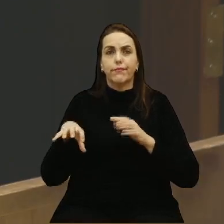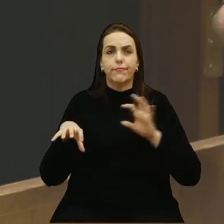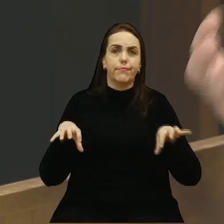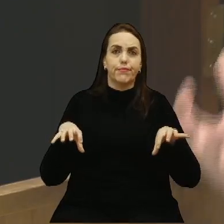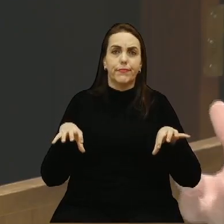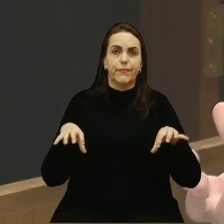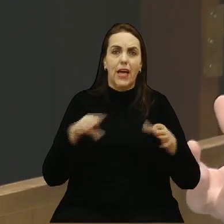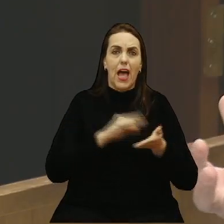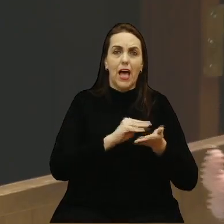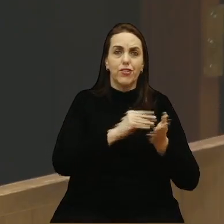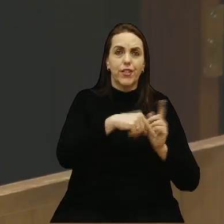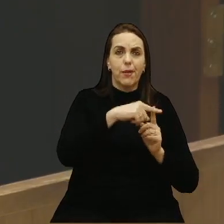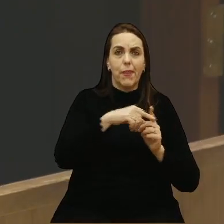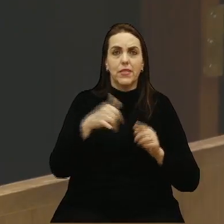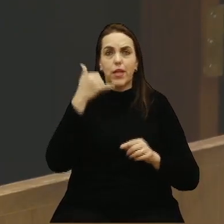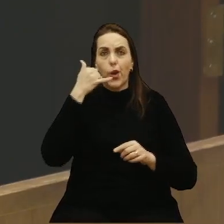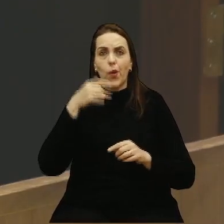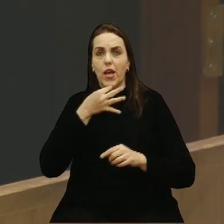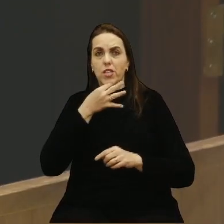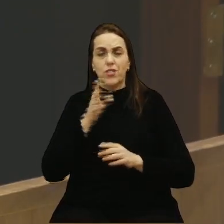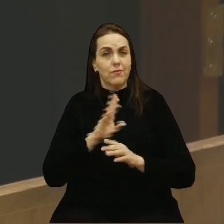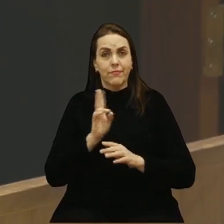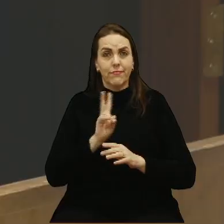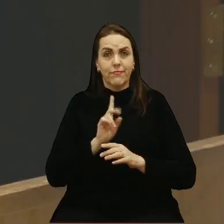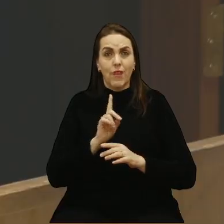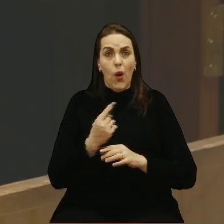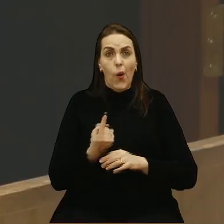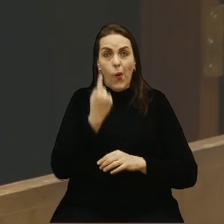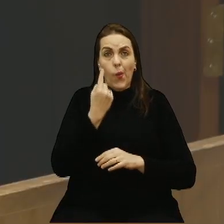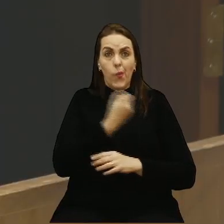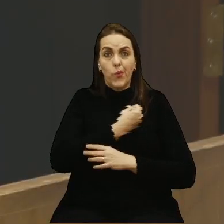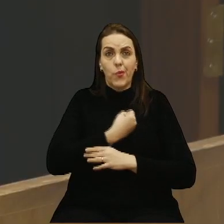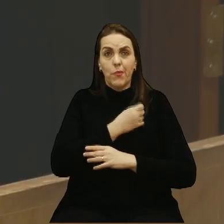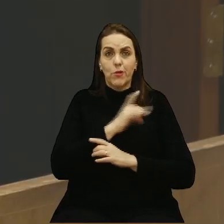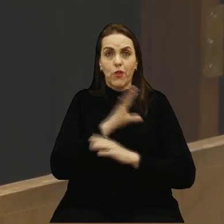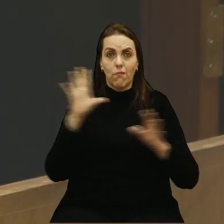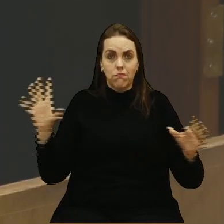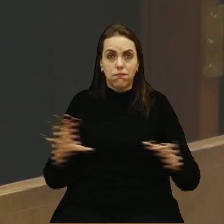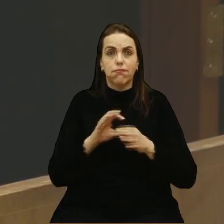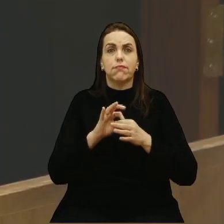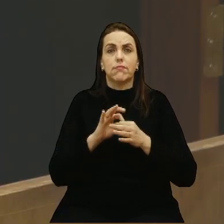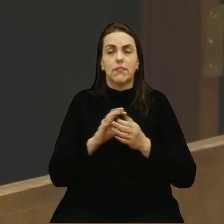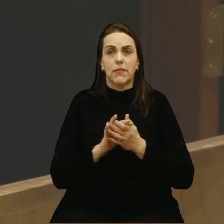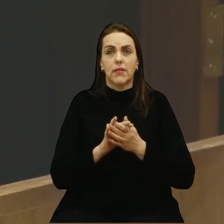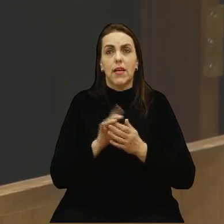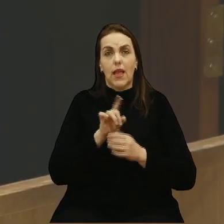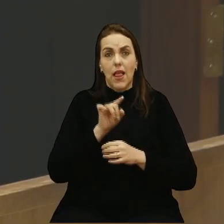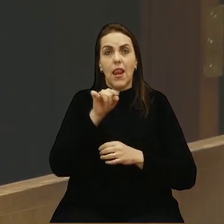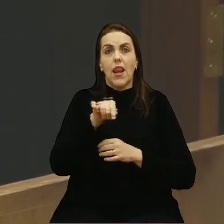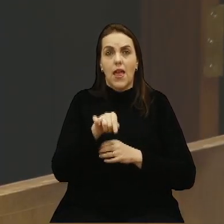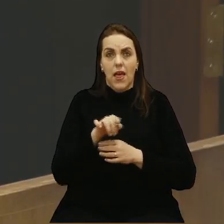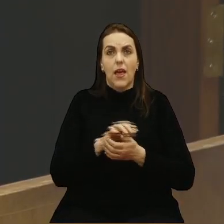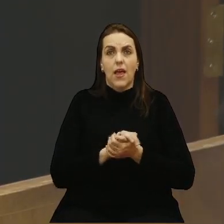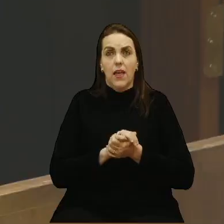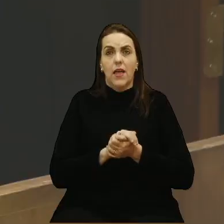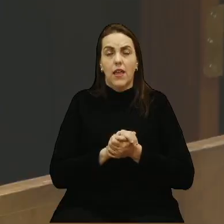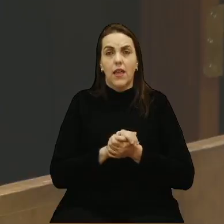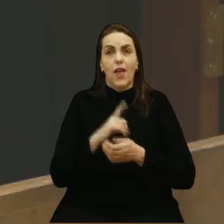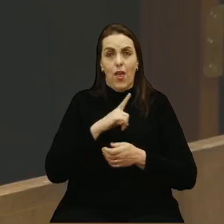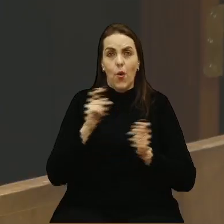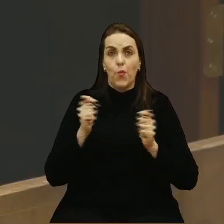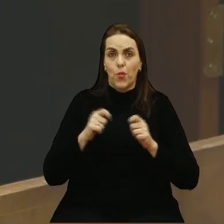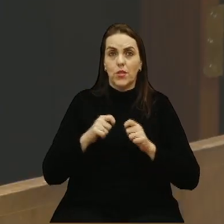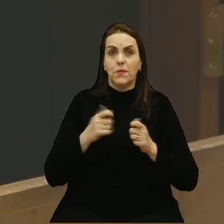ter 2 telefones? Vamos ter apenas um número. E aí lá eu posso